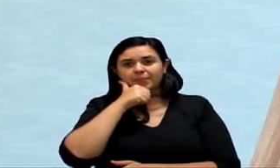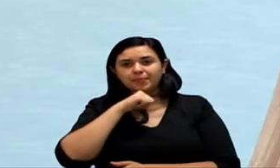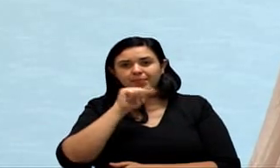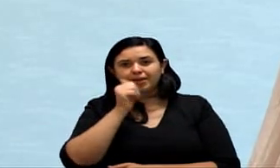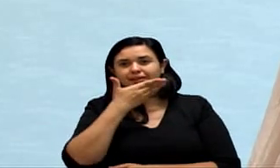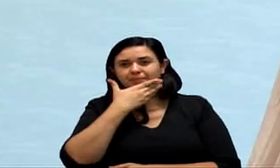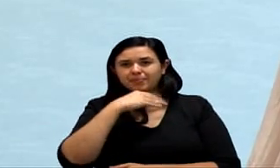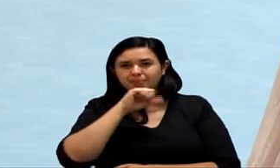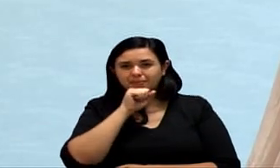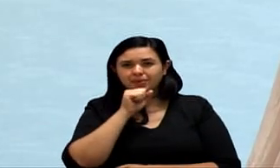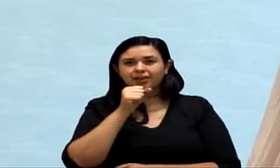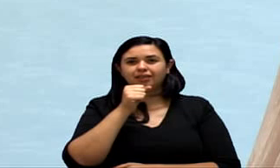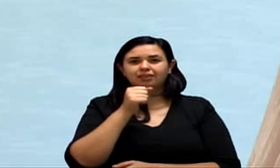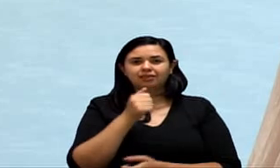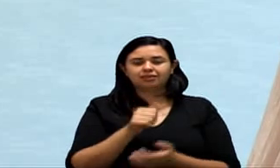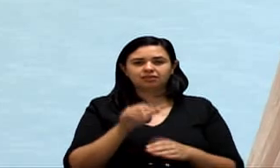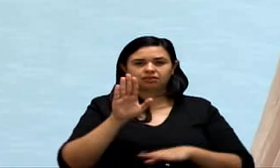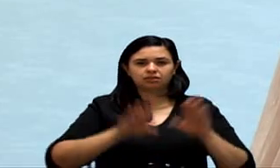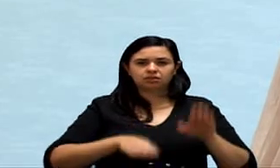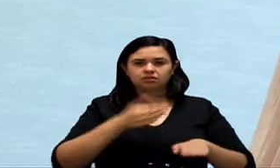padrasto, avô, avó.